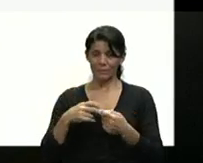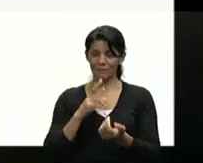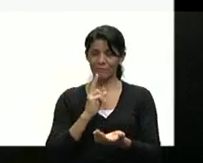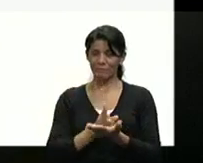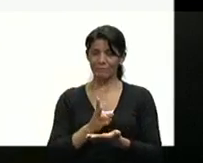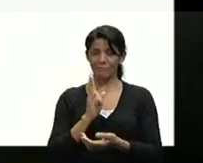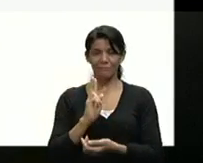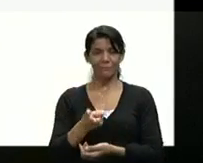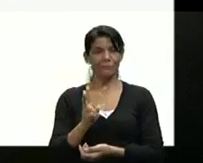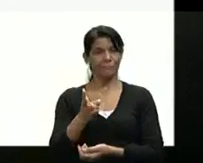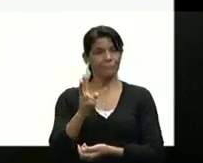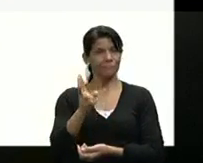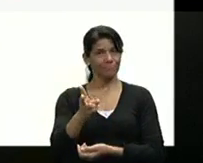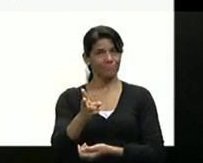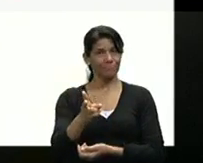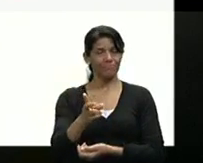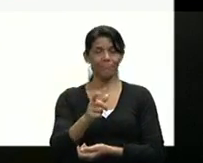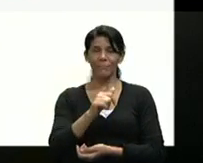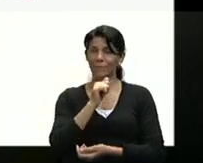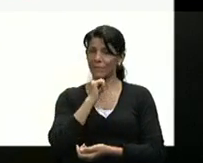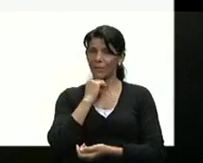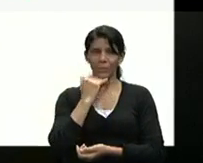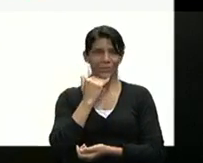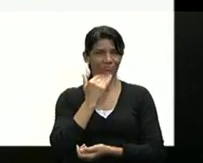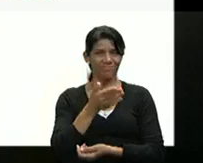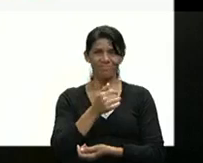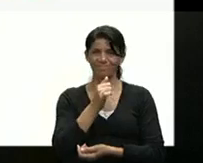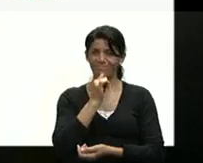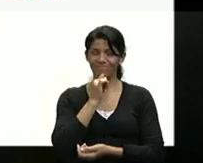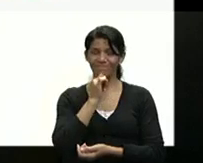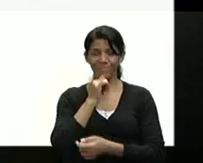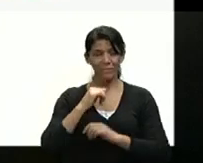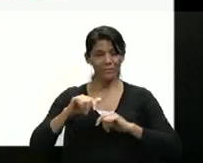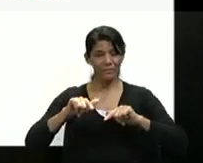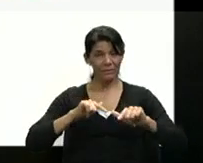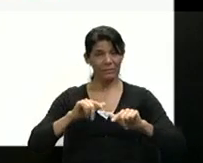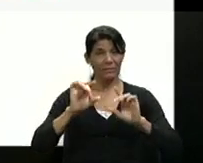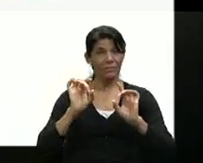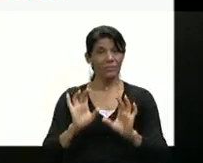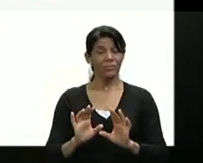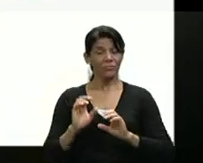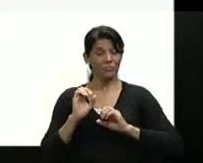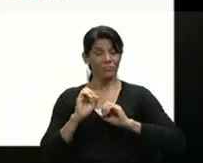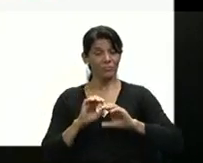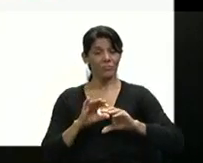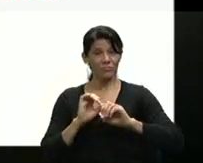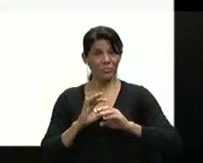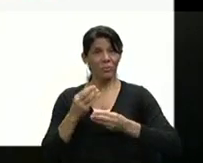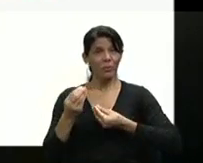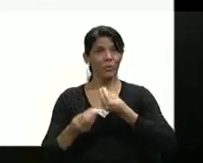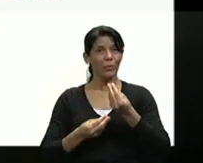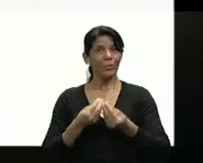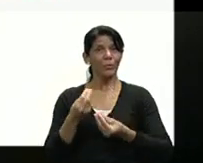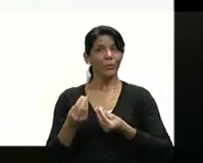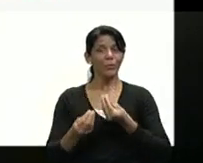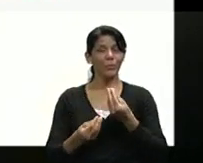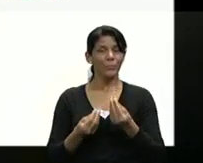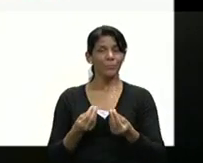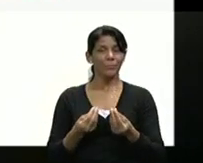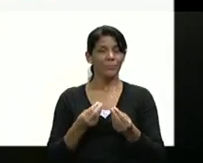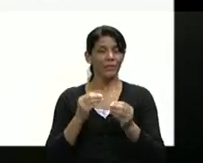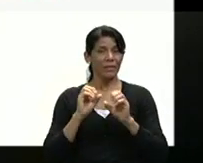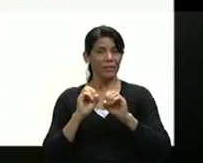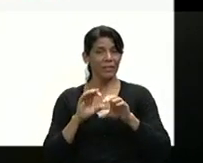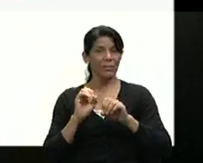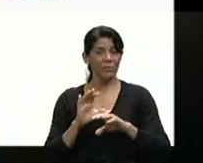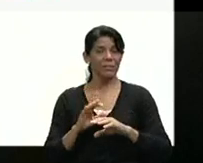Continuada. Não adianta trabalharmos, né, com aspectos de